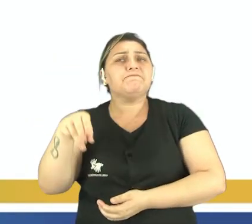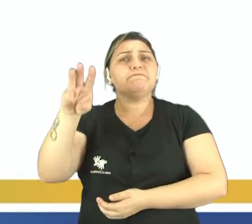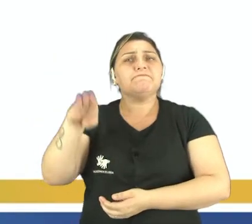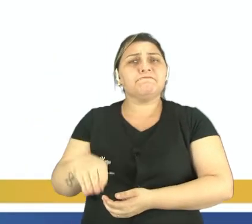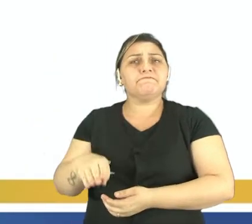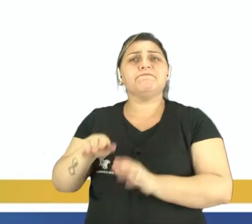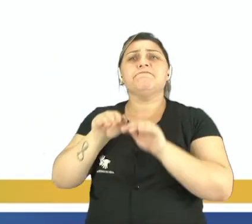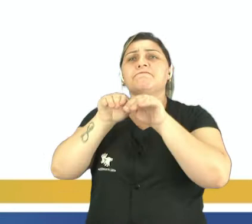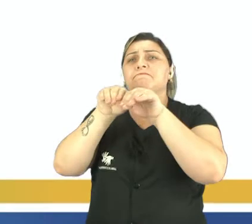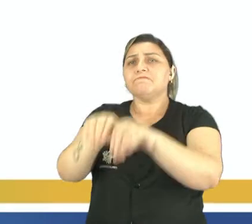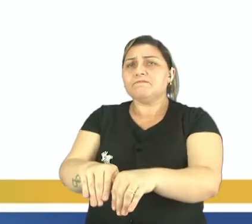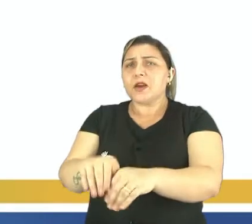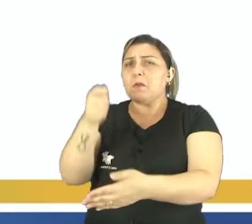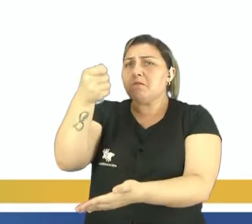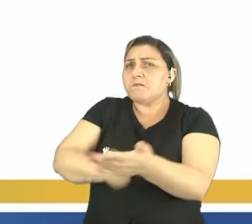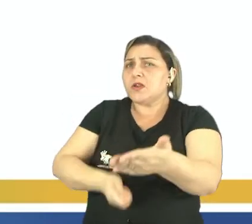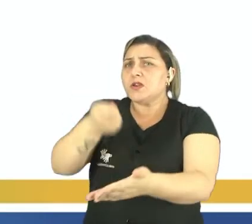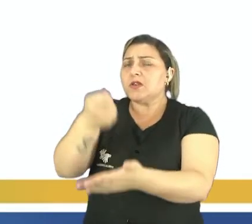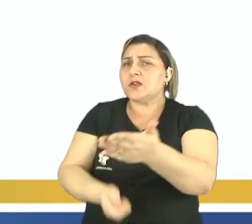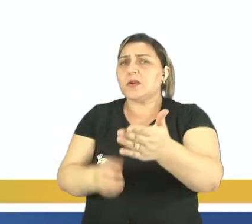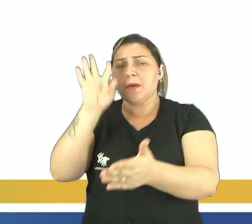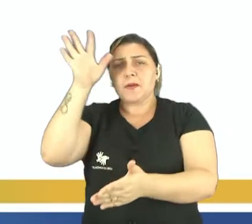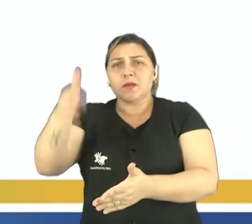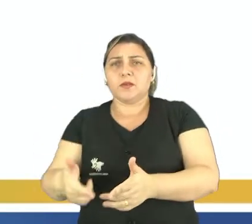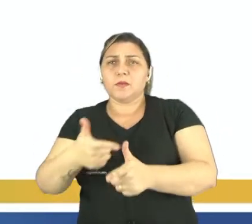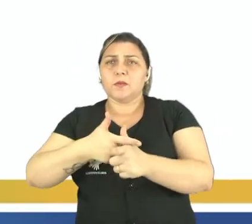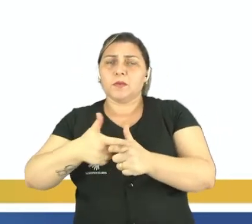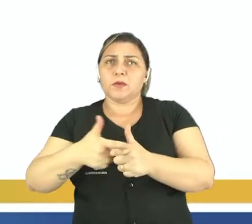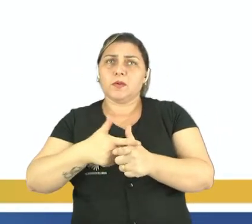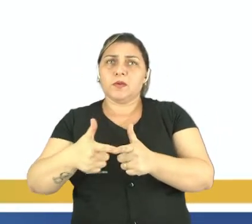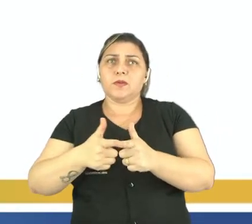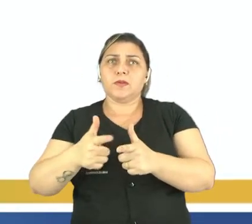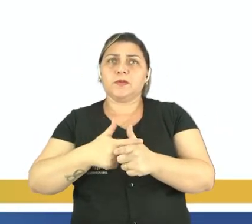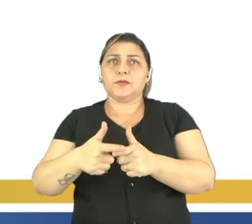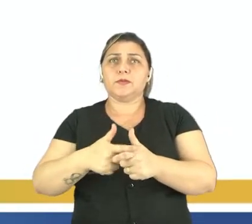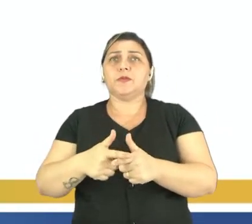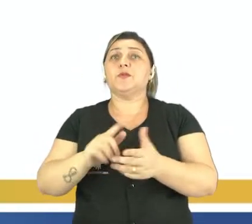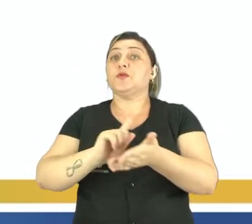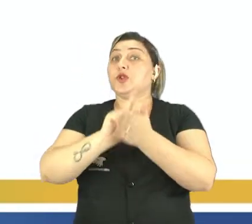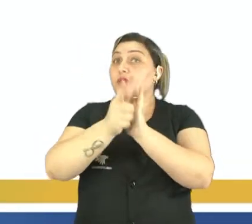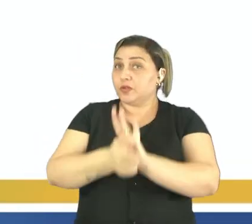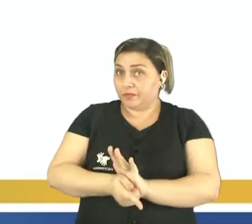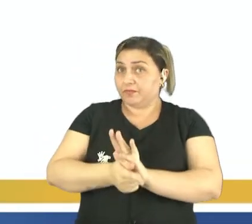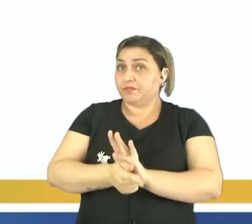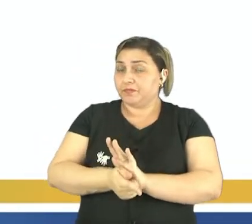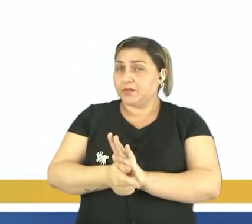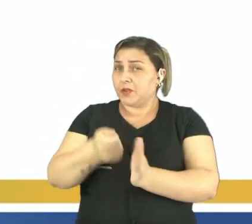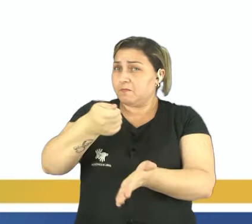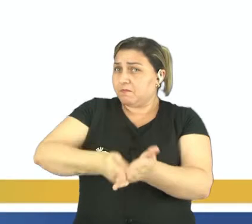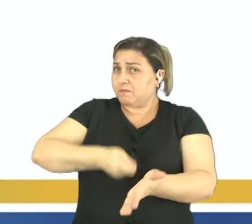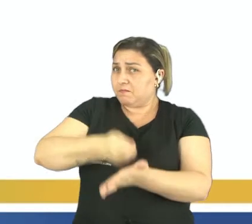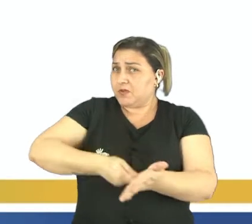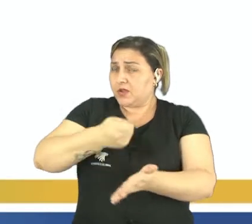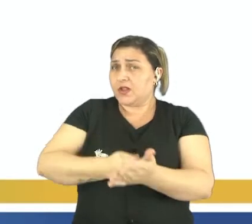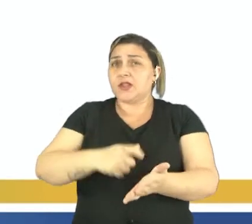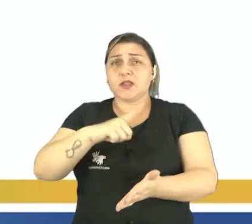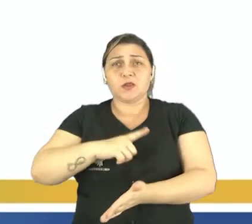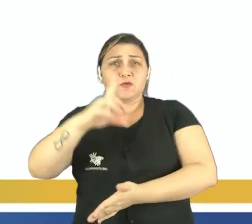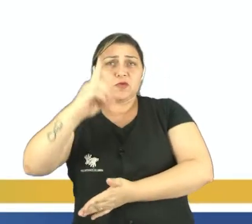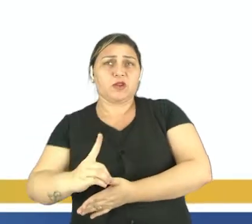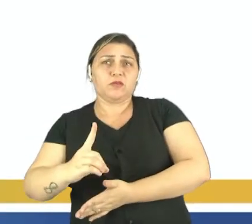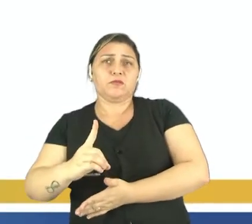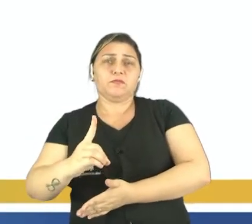se reportar para exigir uma solução para o seu problema, no caso desse gênero. Você vai exigir porque você tem esse